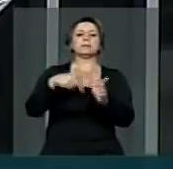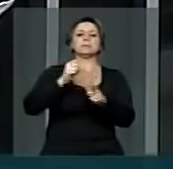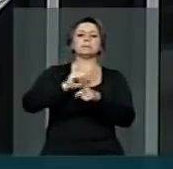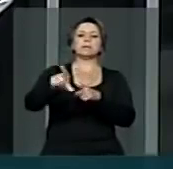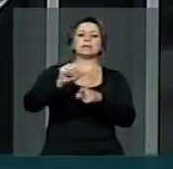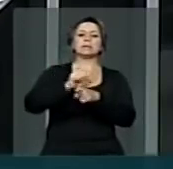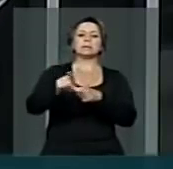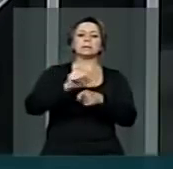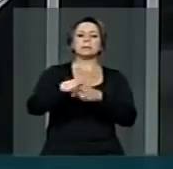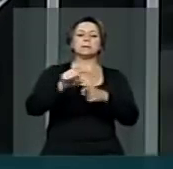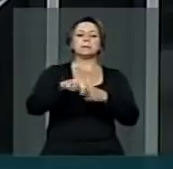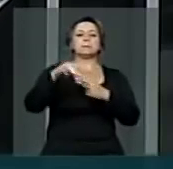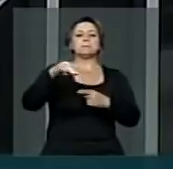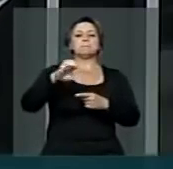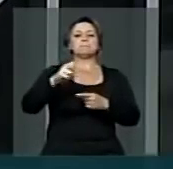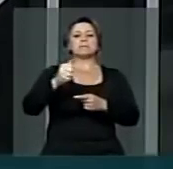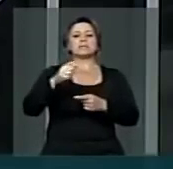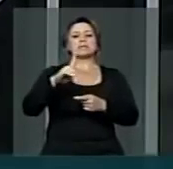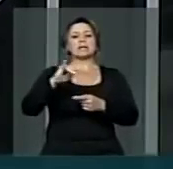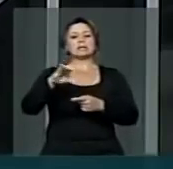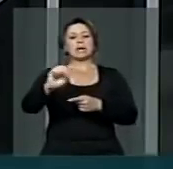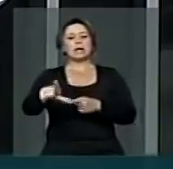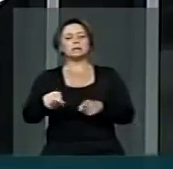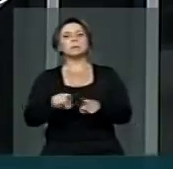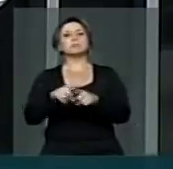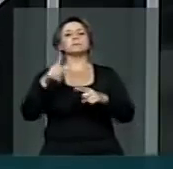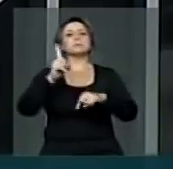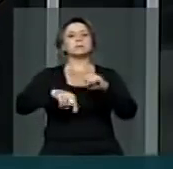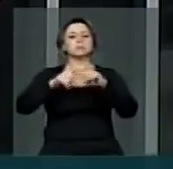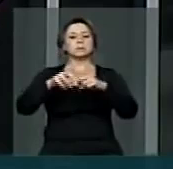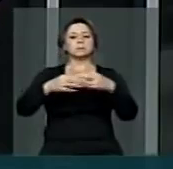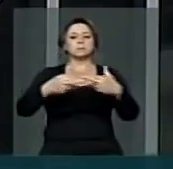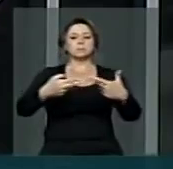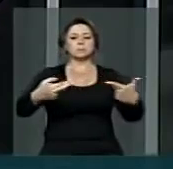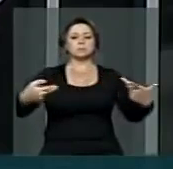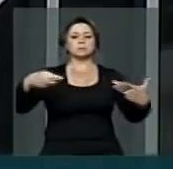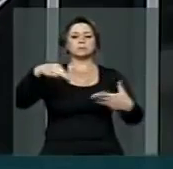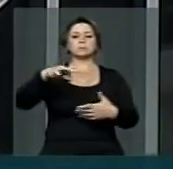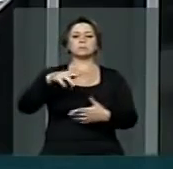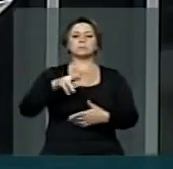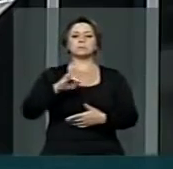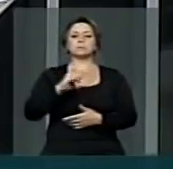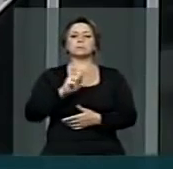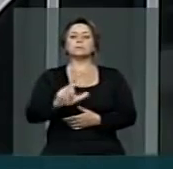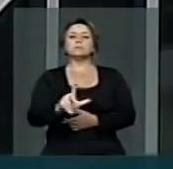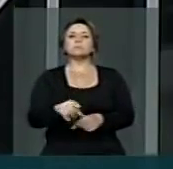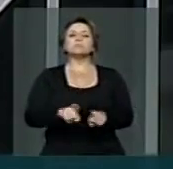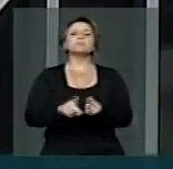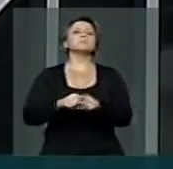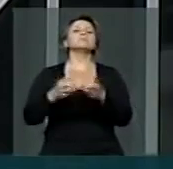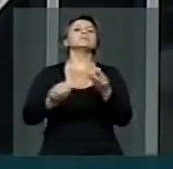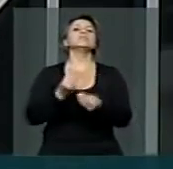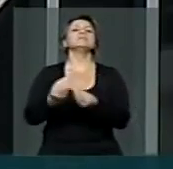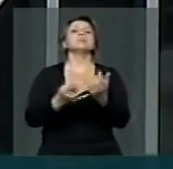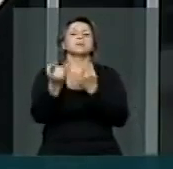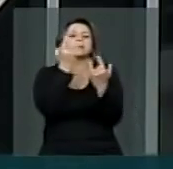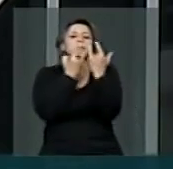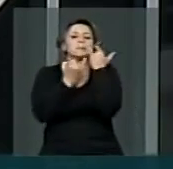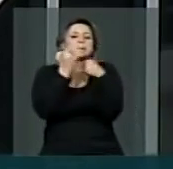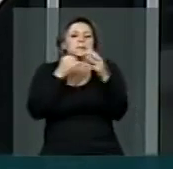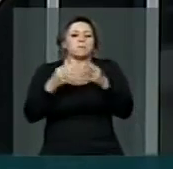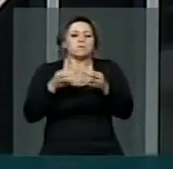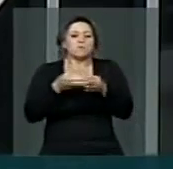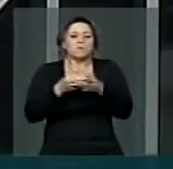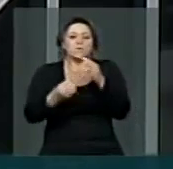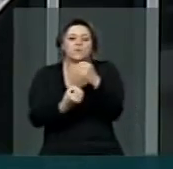a gastos com material escolar. Receita tão portentosa aguça o apetite de grandes